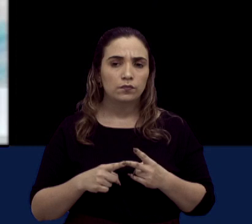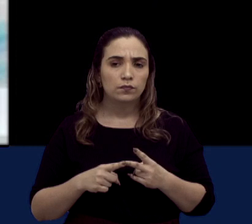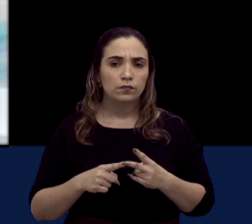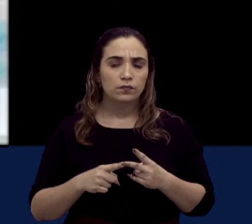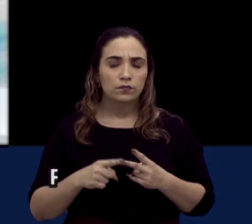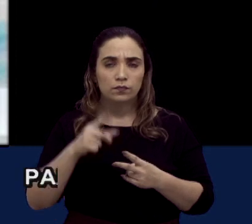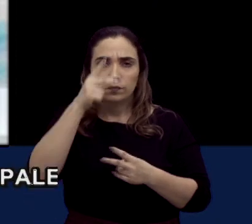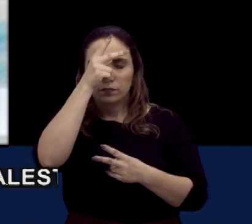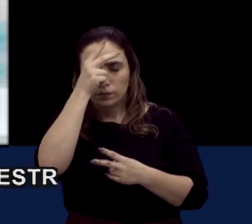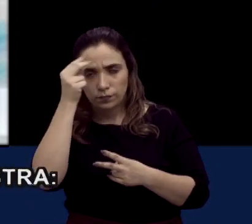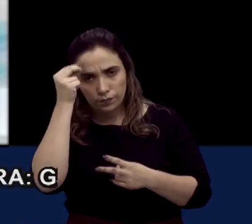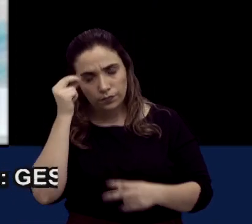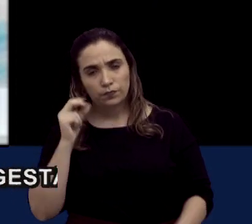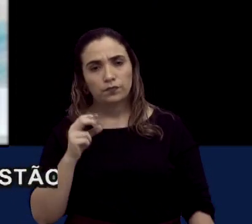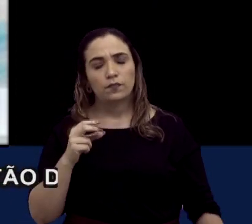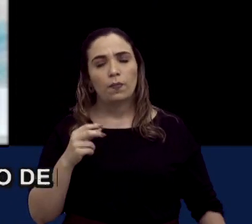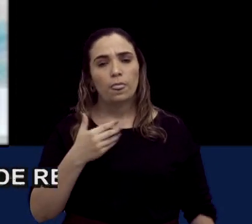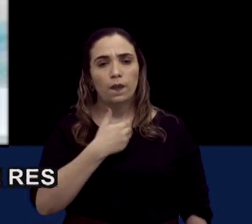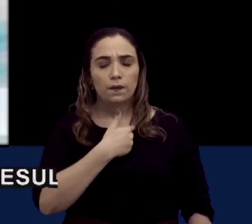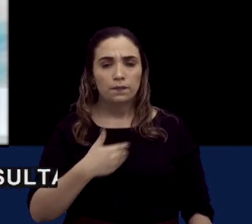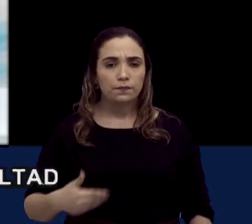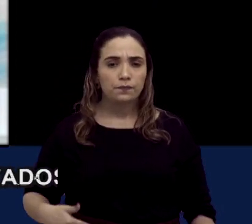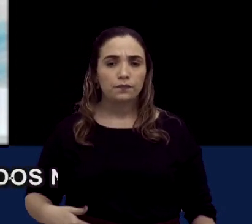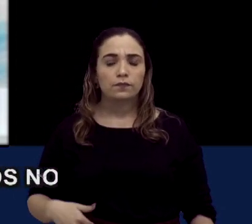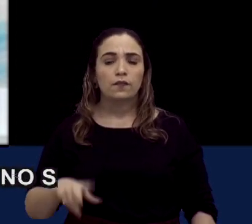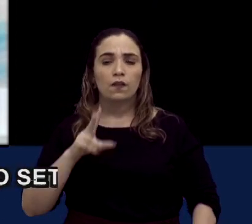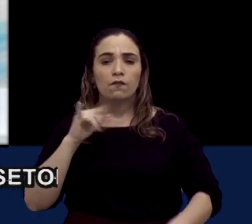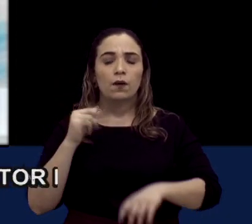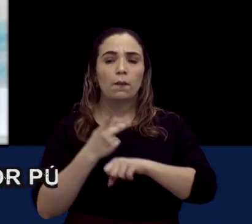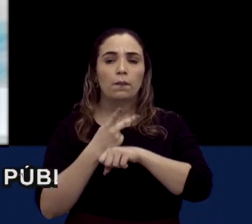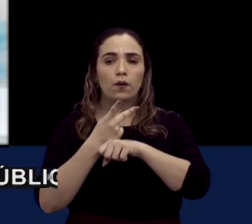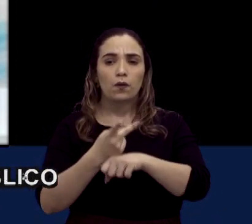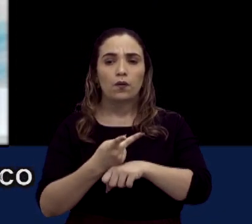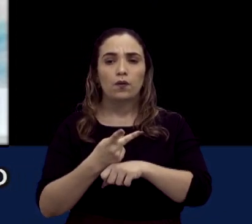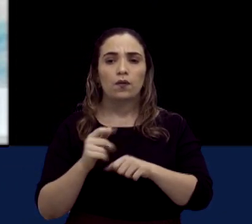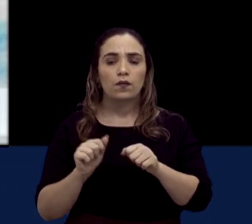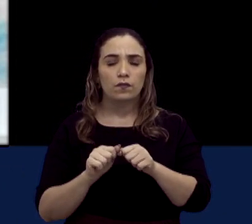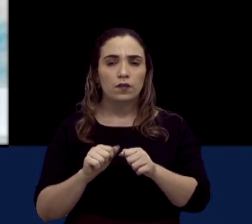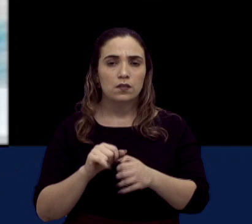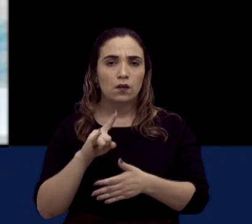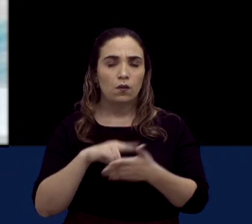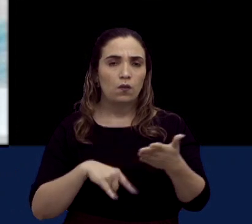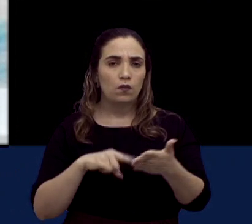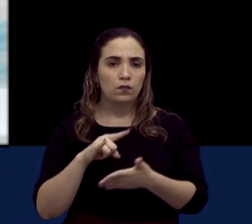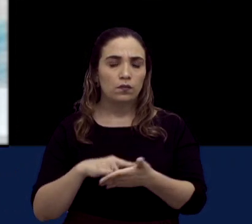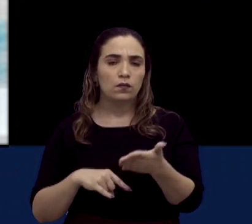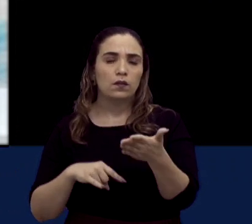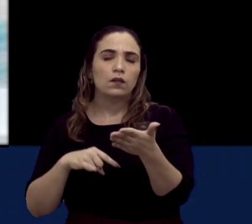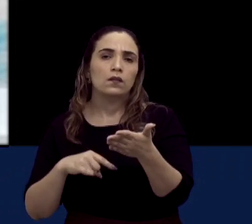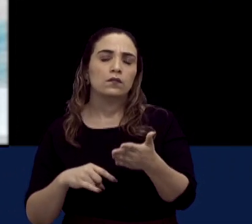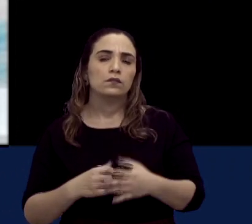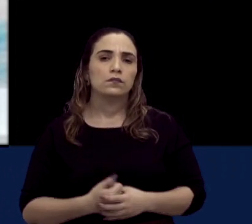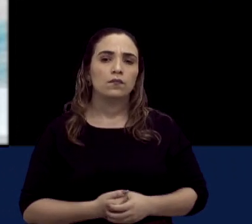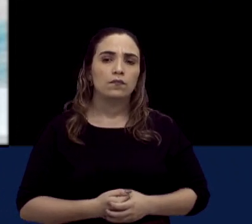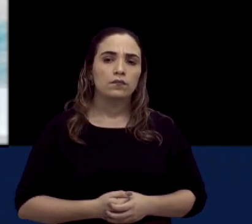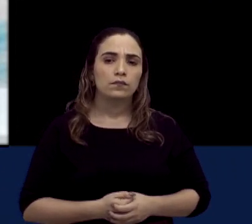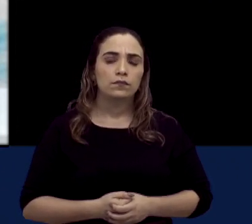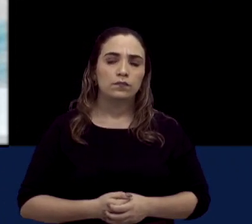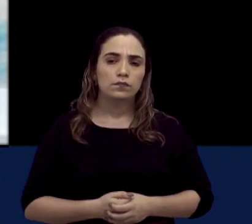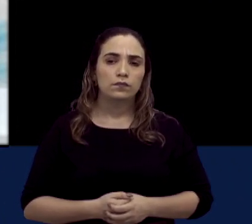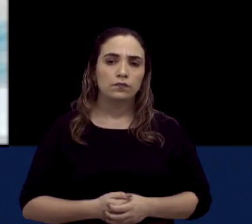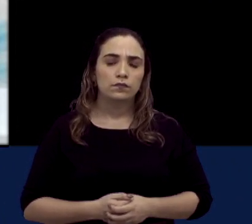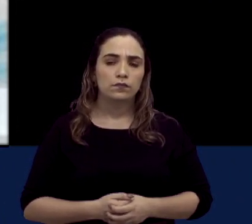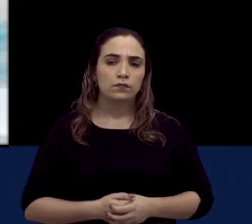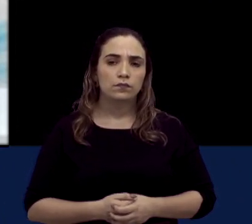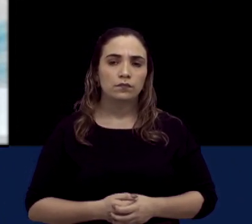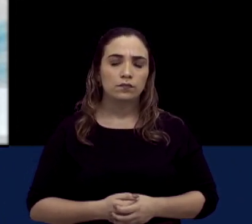o município, o Estado, ele vai atrás de fazer um contrato de gestão com a organização social?